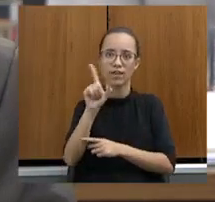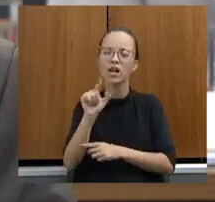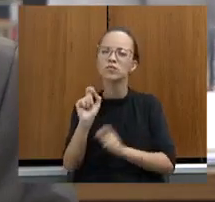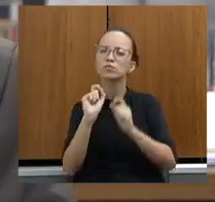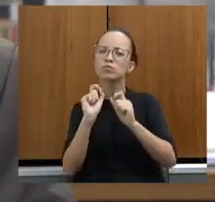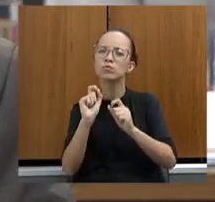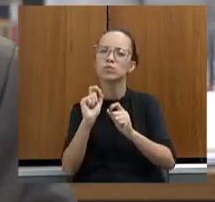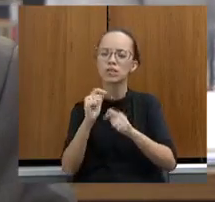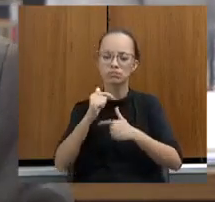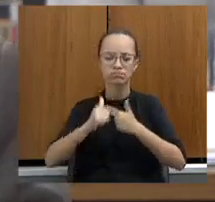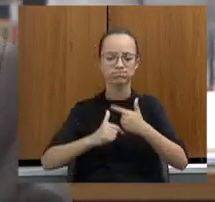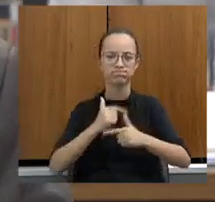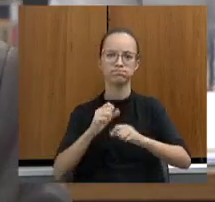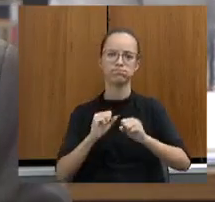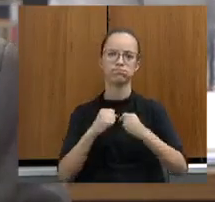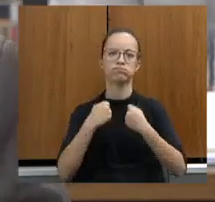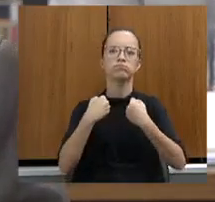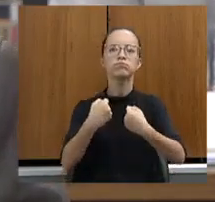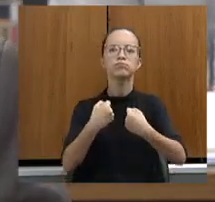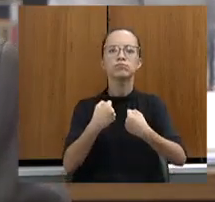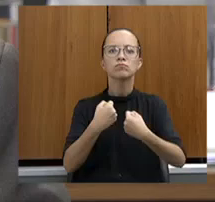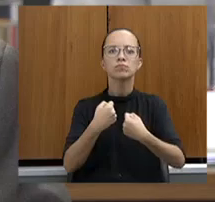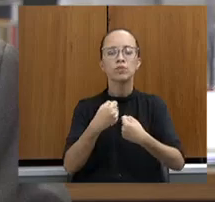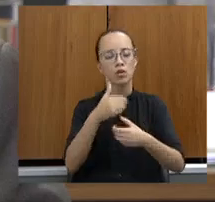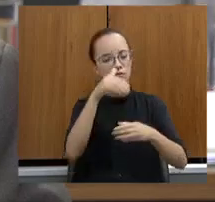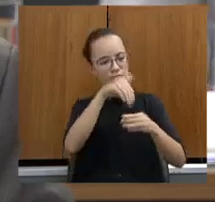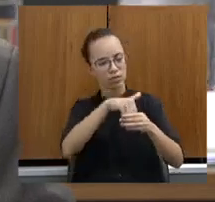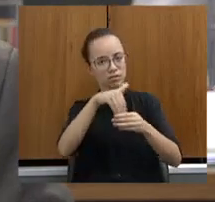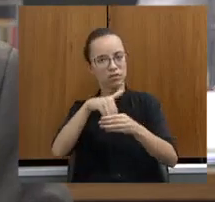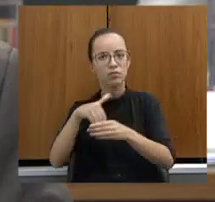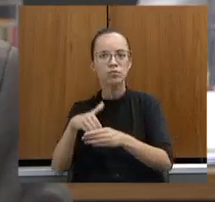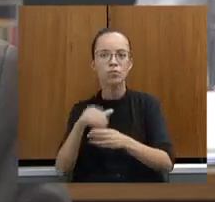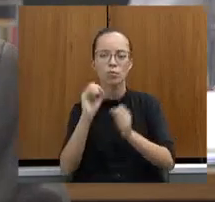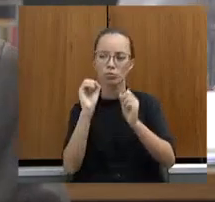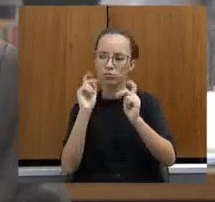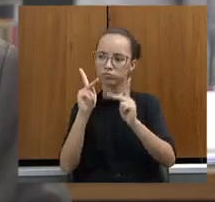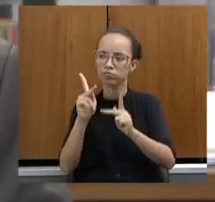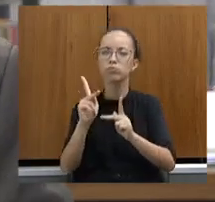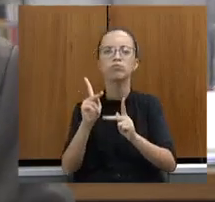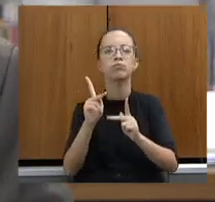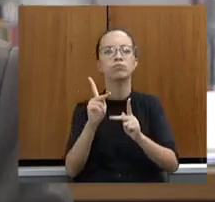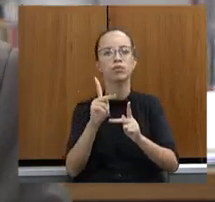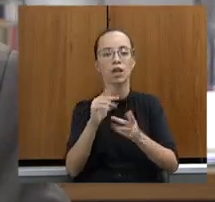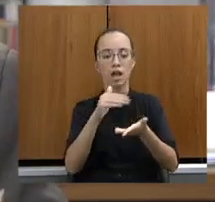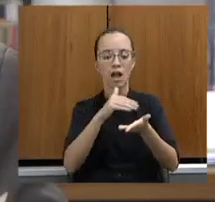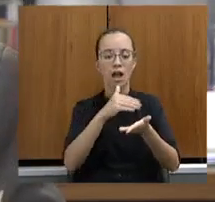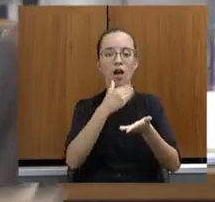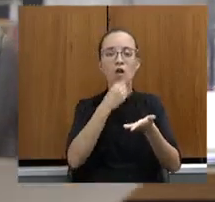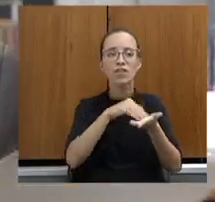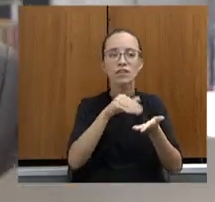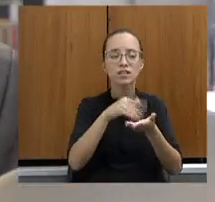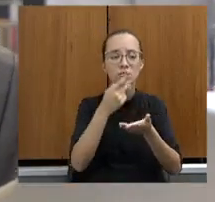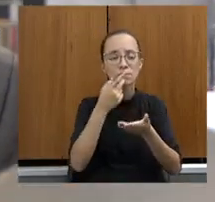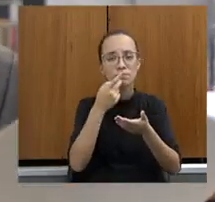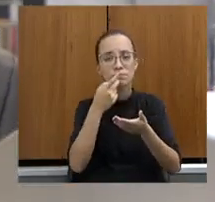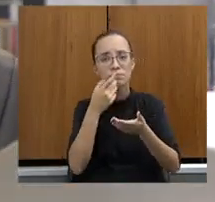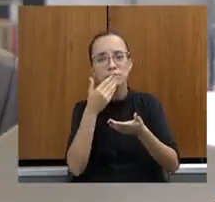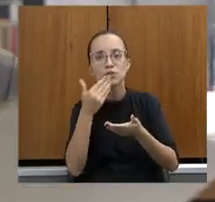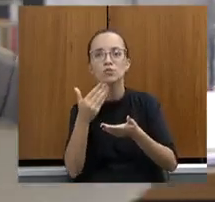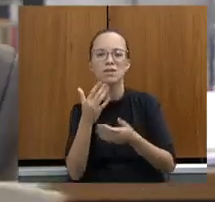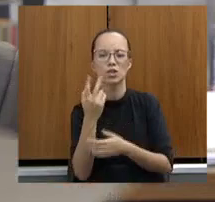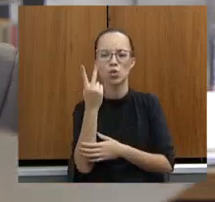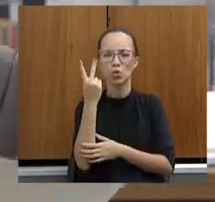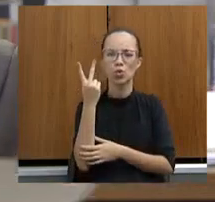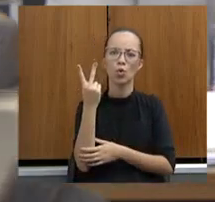fazer-se empenho para que na votação deu Ok porque o secretário de fazenda disse que tem que ser unânime e na última deu duas